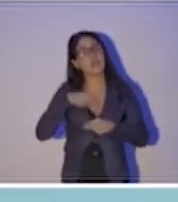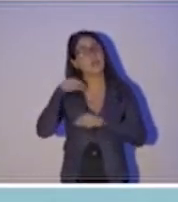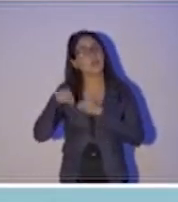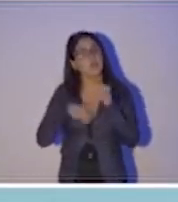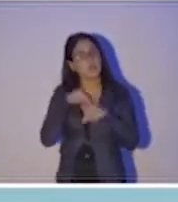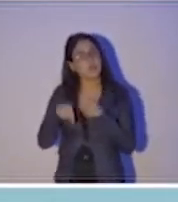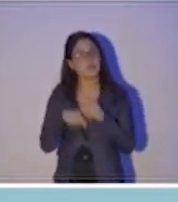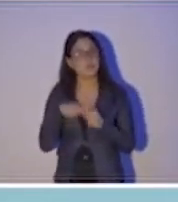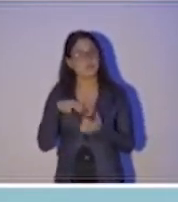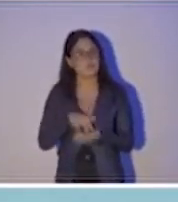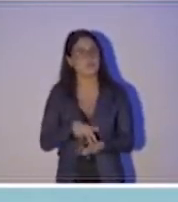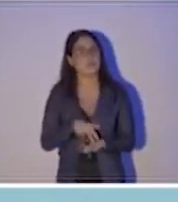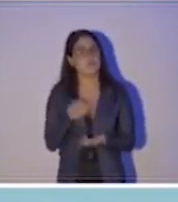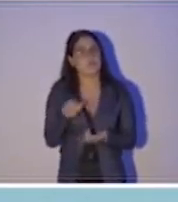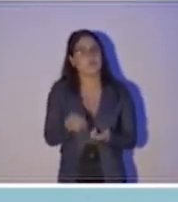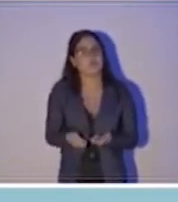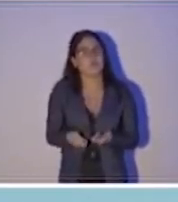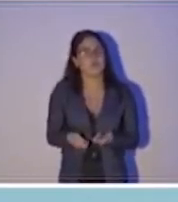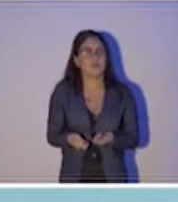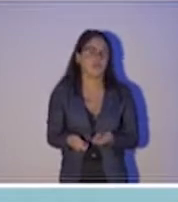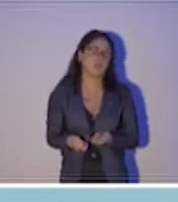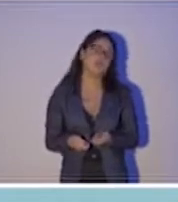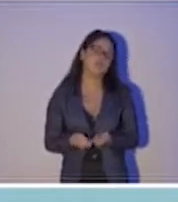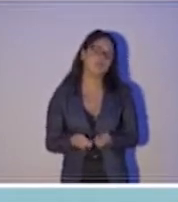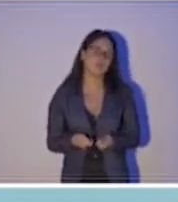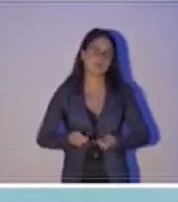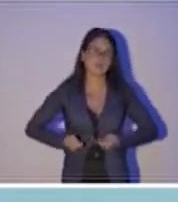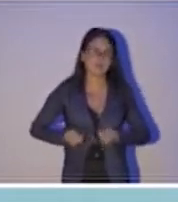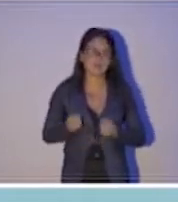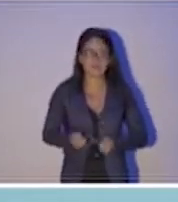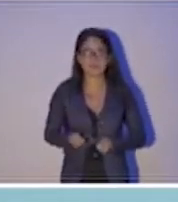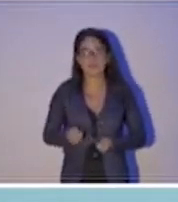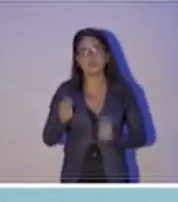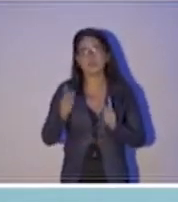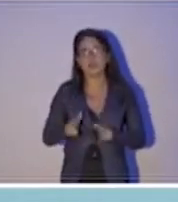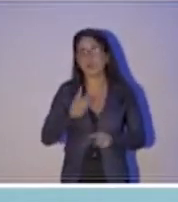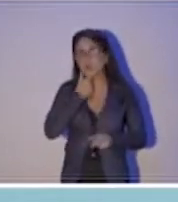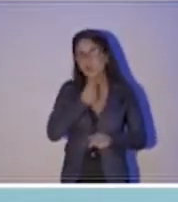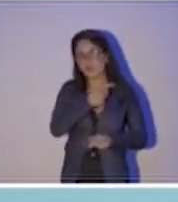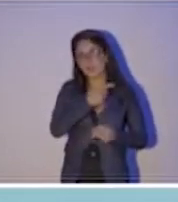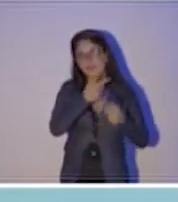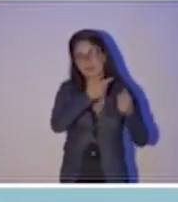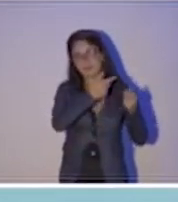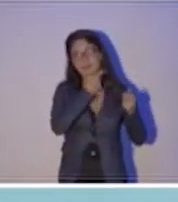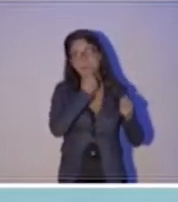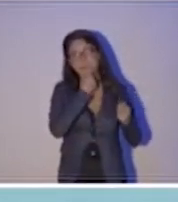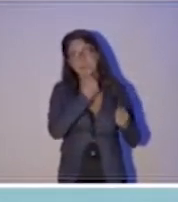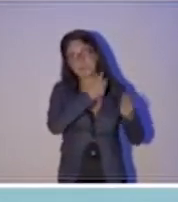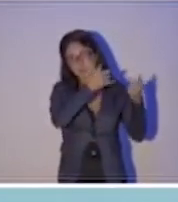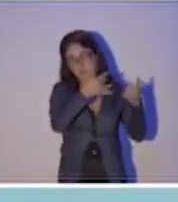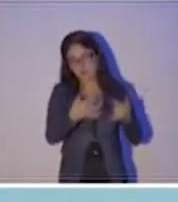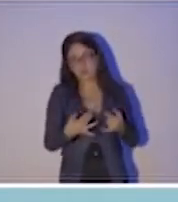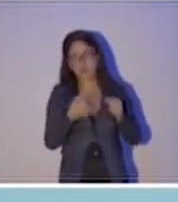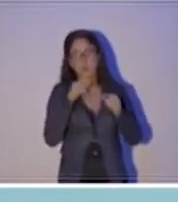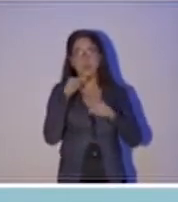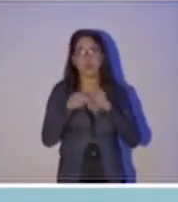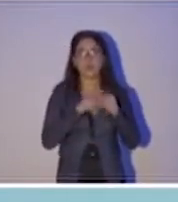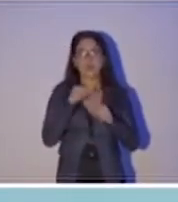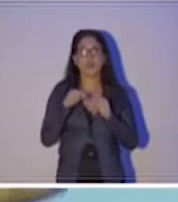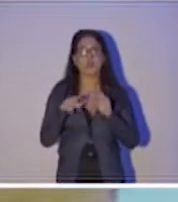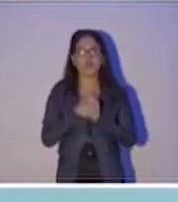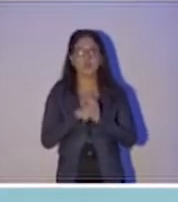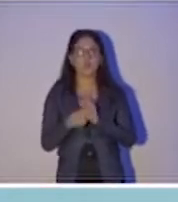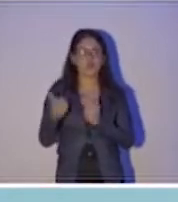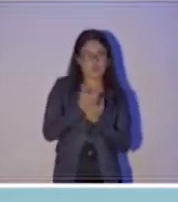ser firme em relação a essa questão que o Juan trouxe de subir aula é que, ao subir aula, eu não